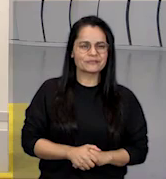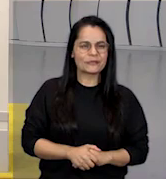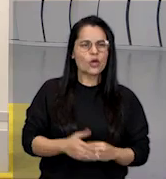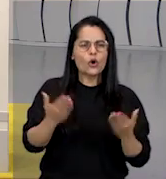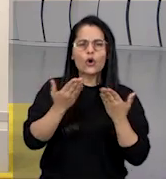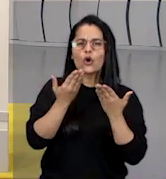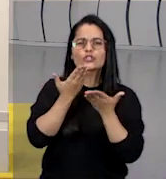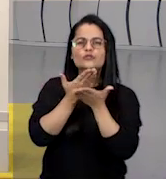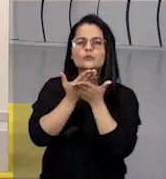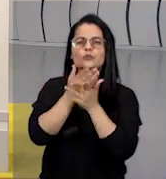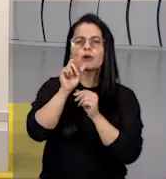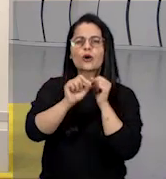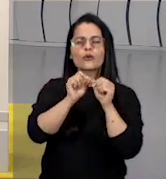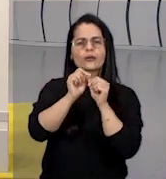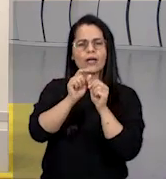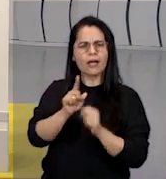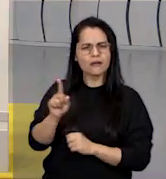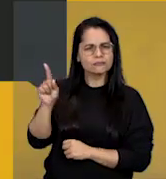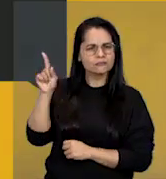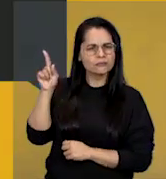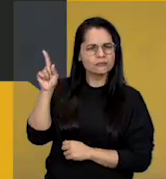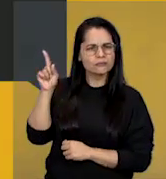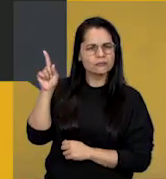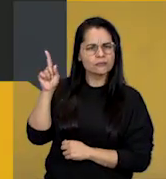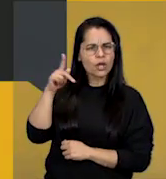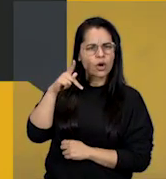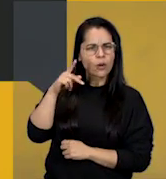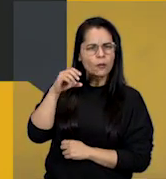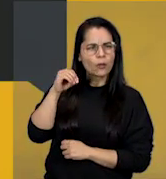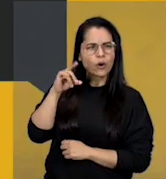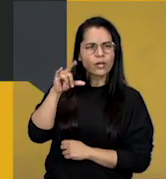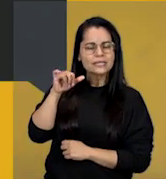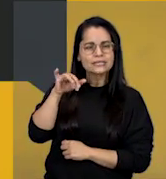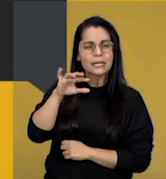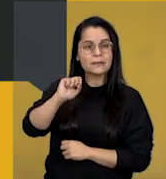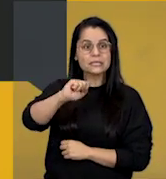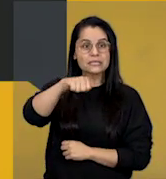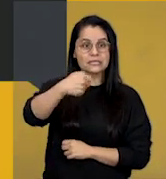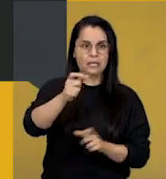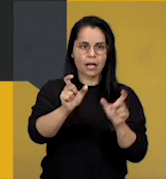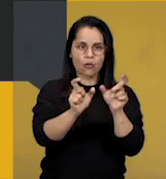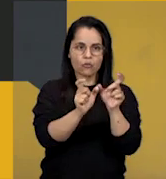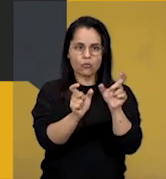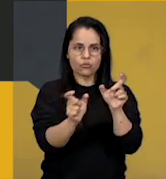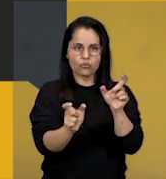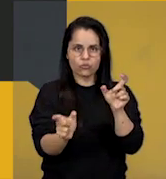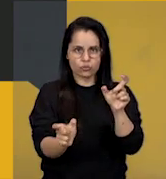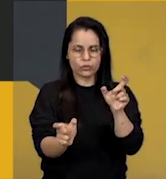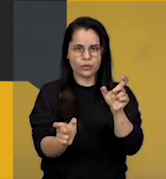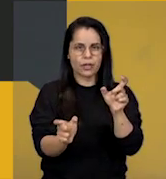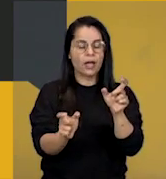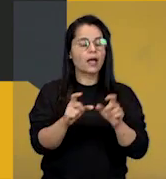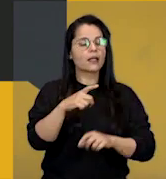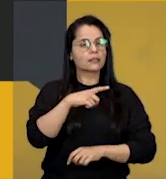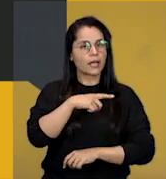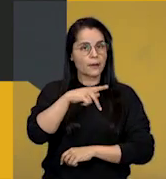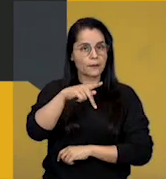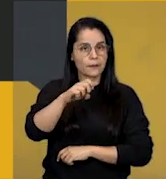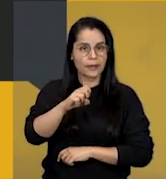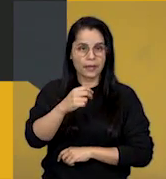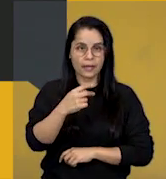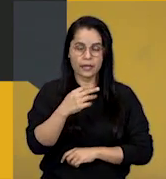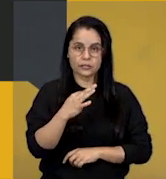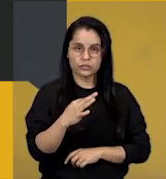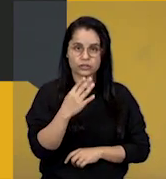Nós hoje vamos estudar polissemia. 5º ano está no seu PET 3, semana